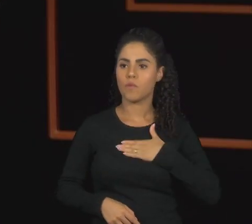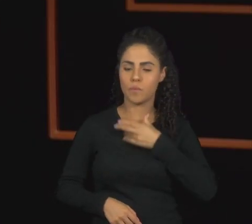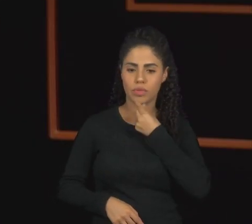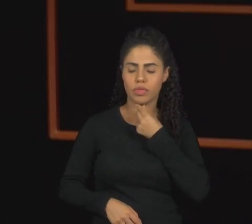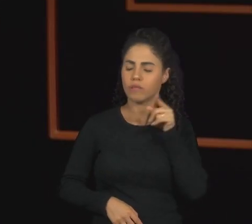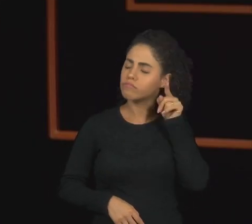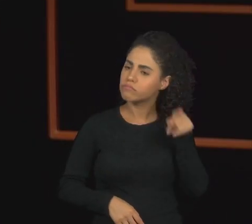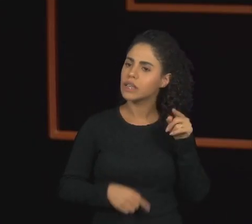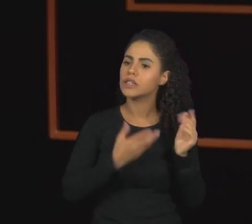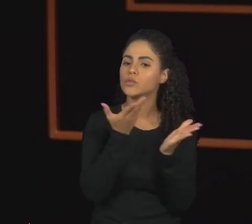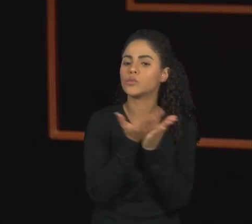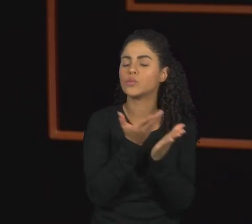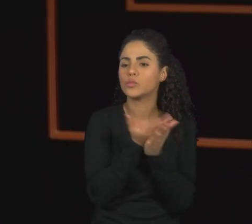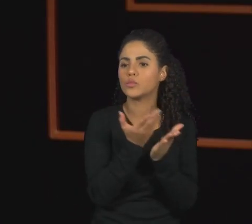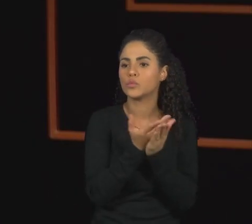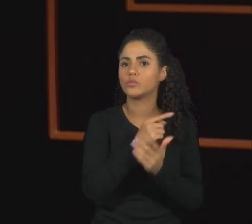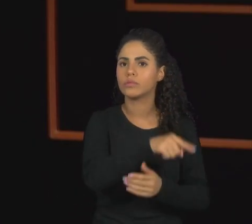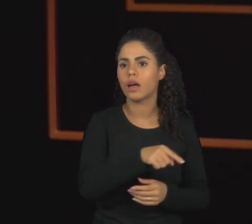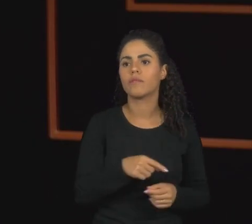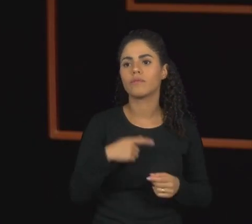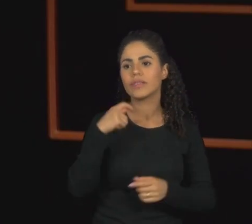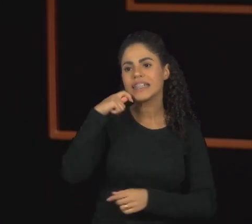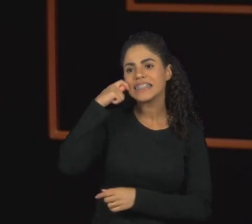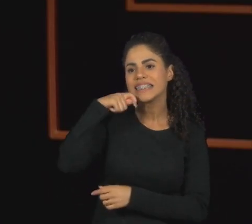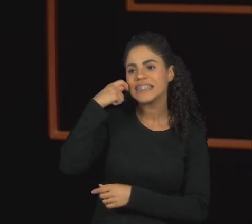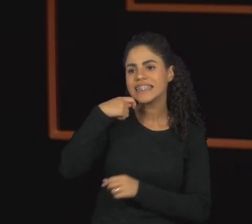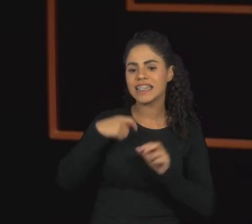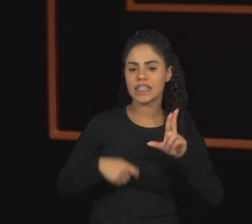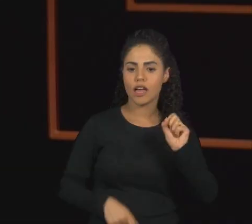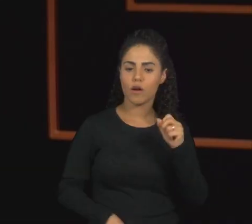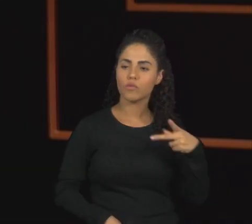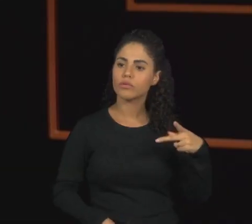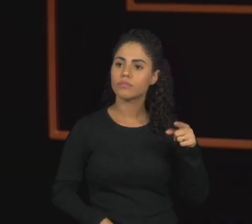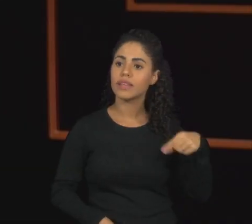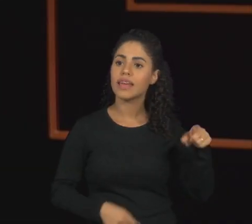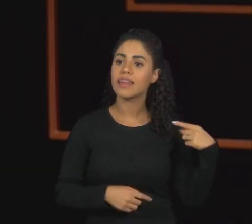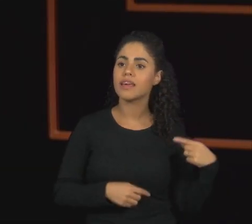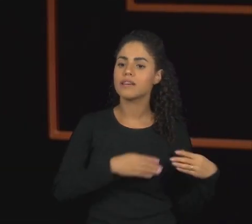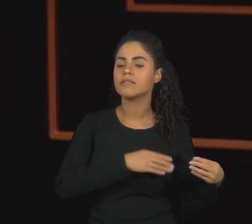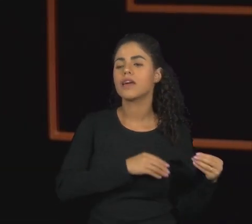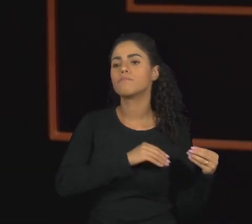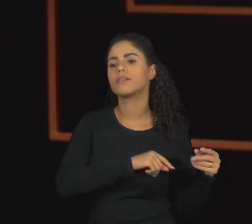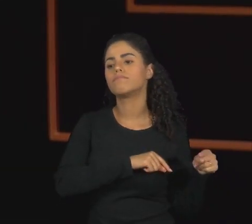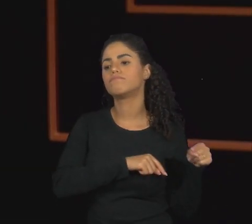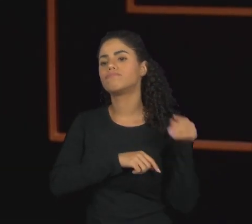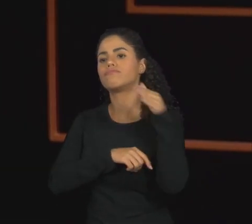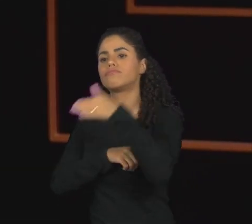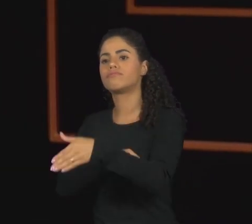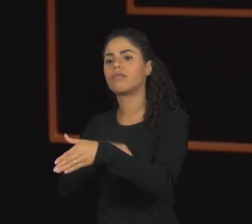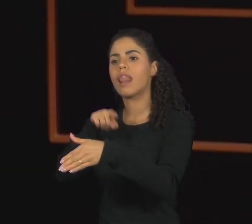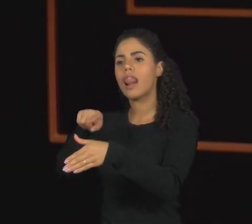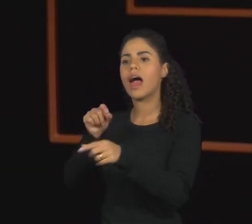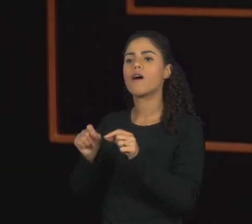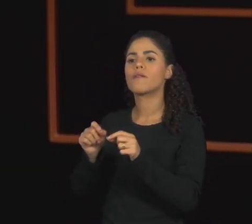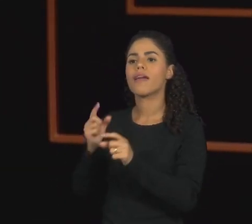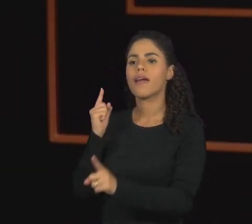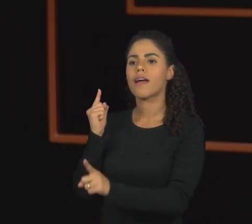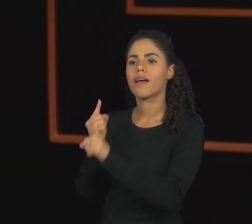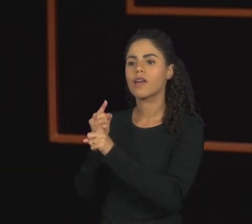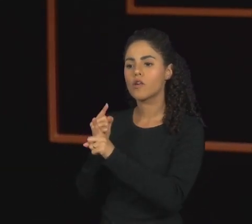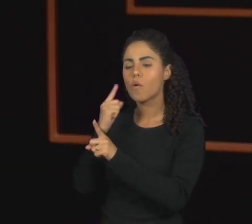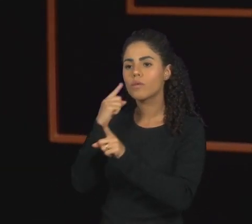ele estudava odontologia na USP e ele ia para o Xingu atender os indígenas, fazer